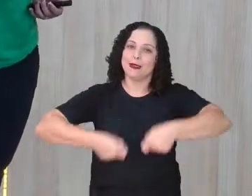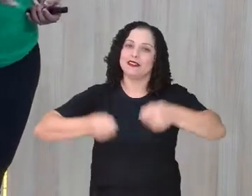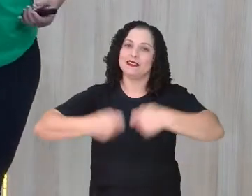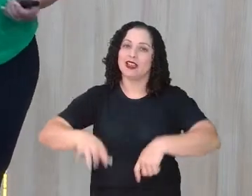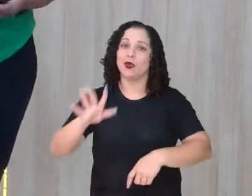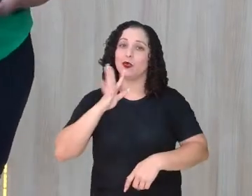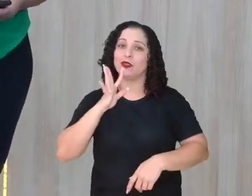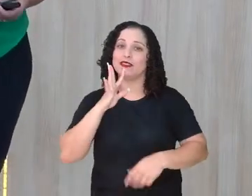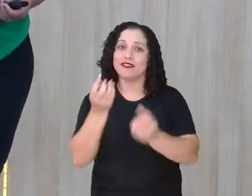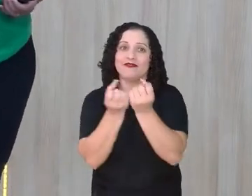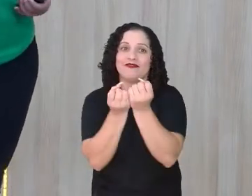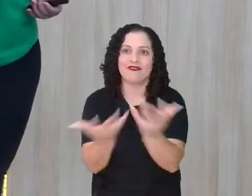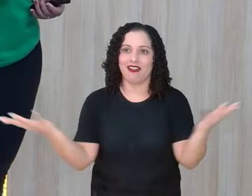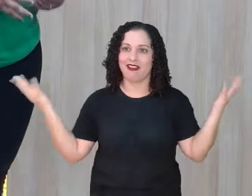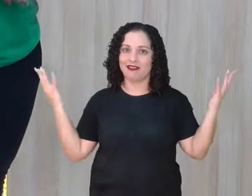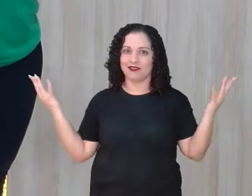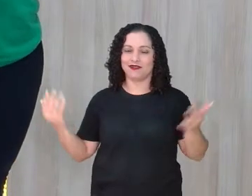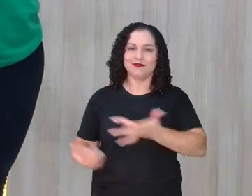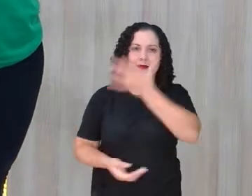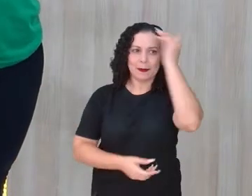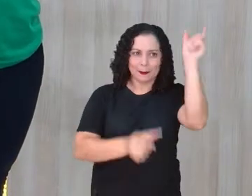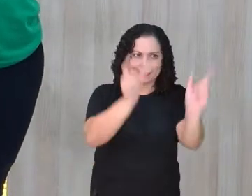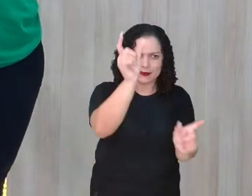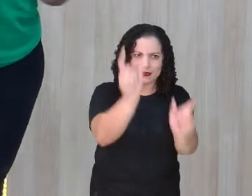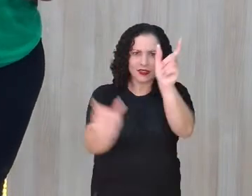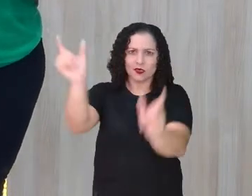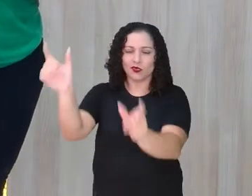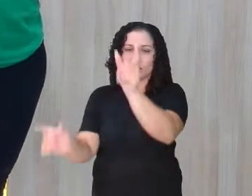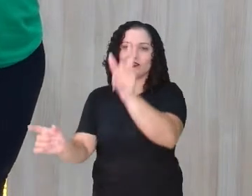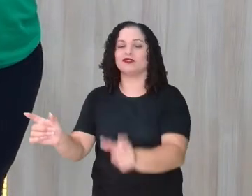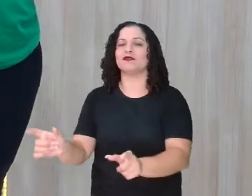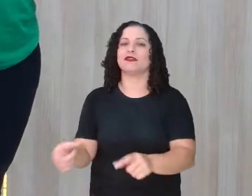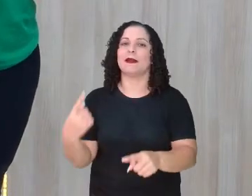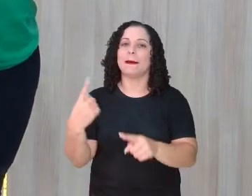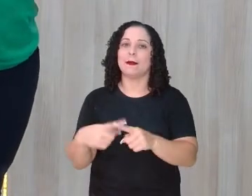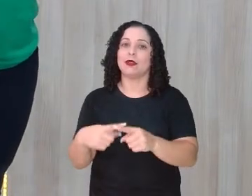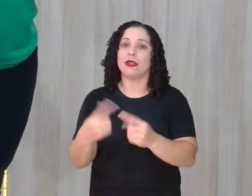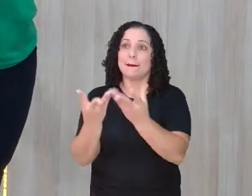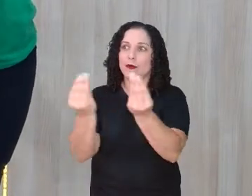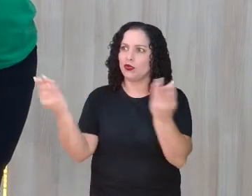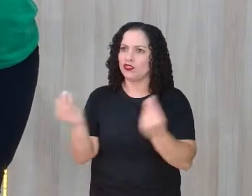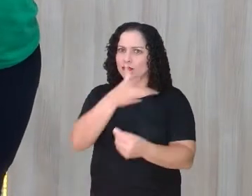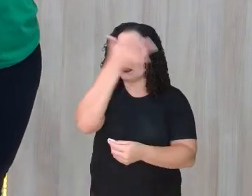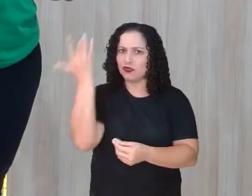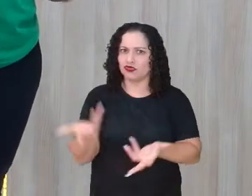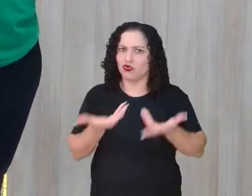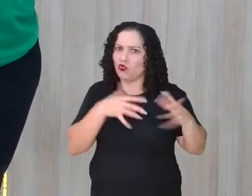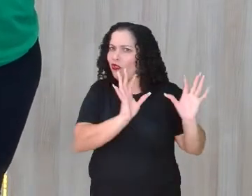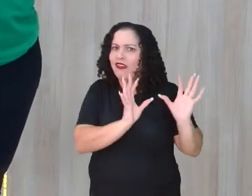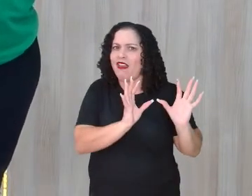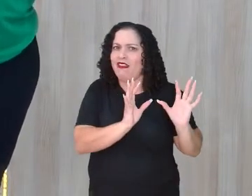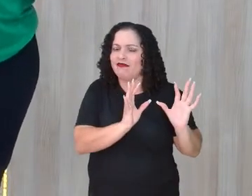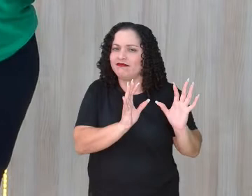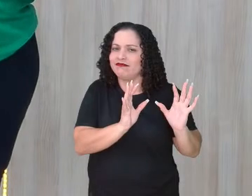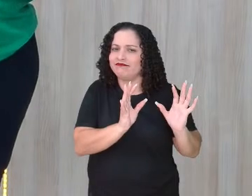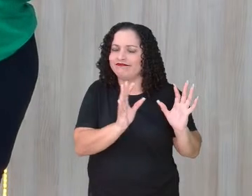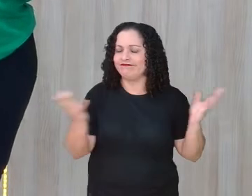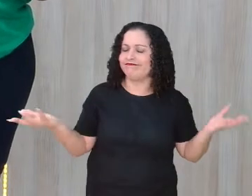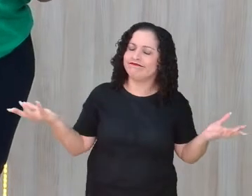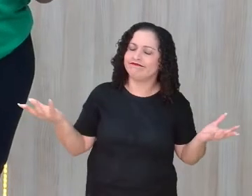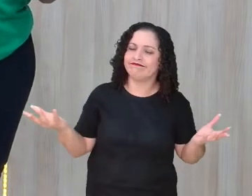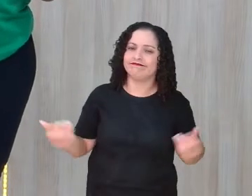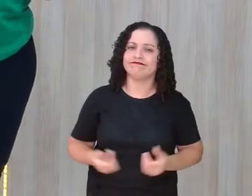muita gente, não é, Cláudia? É verdade. Porque muita gente ainda está muito resistente a isso.